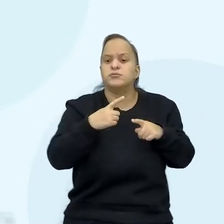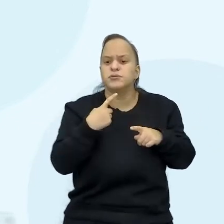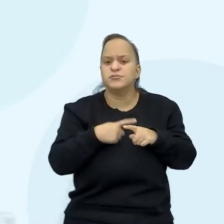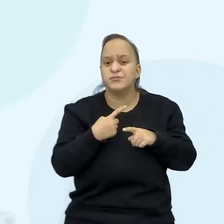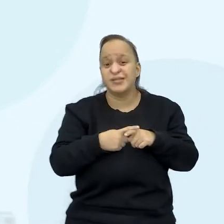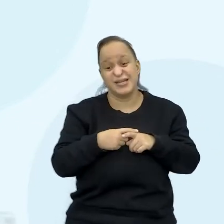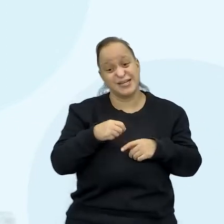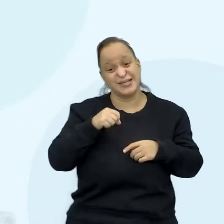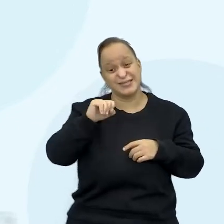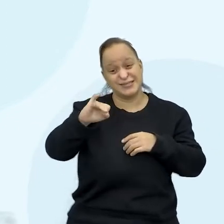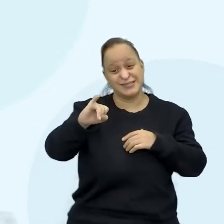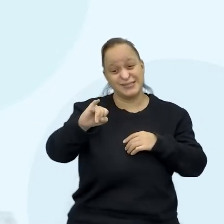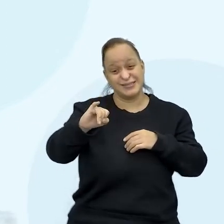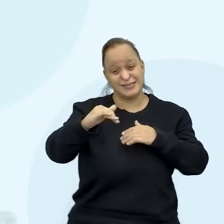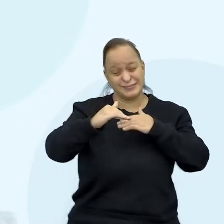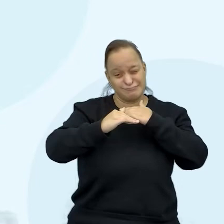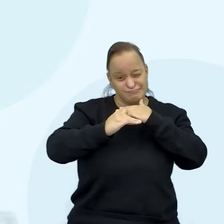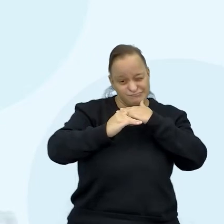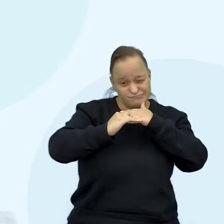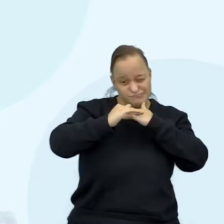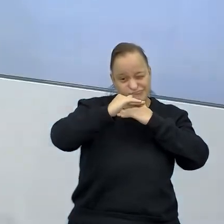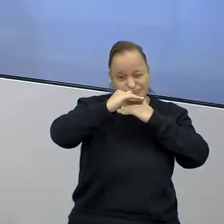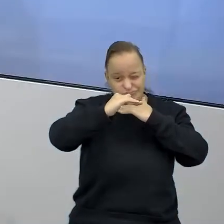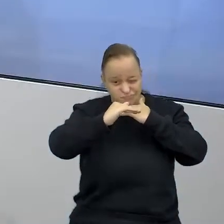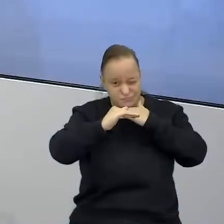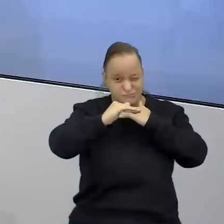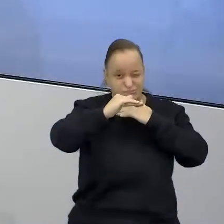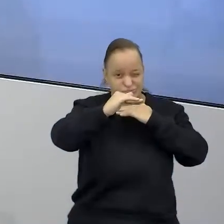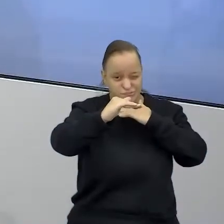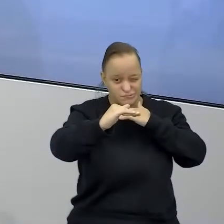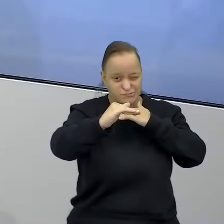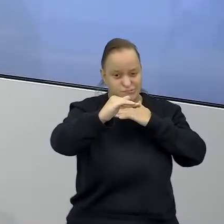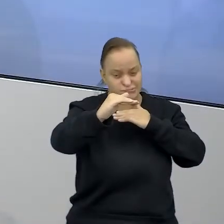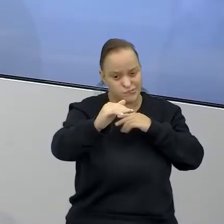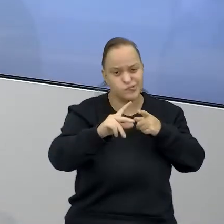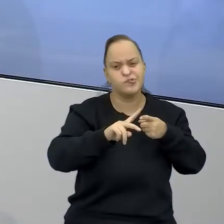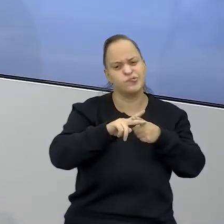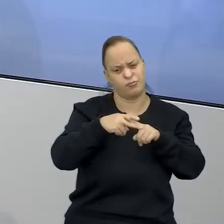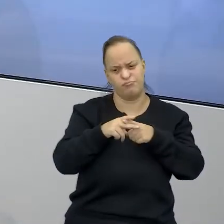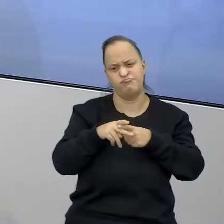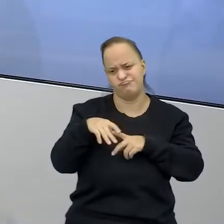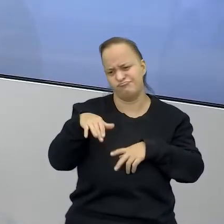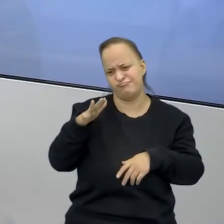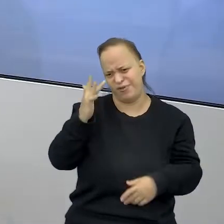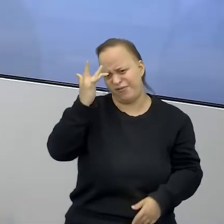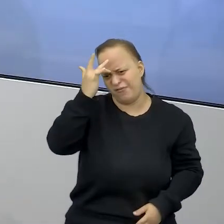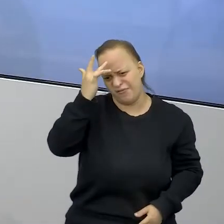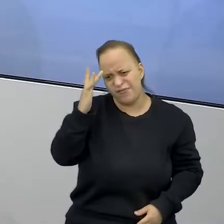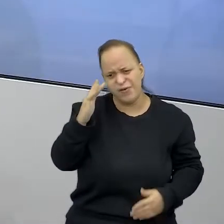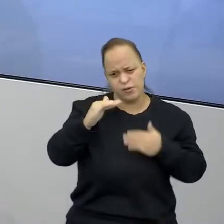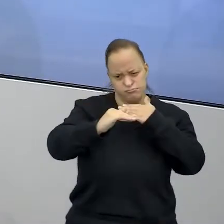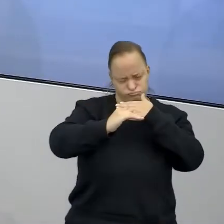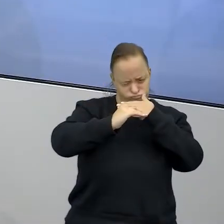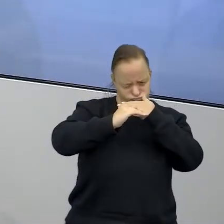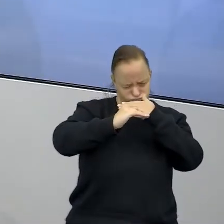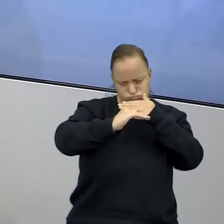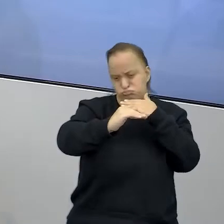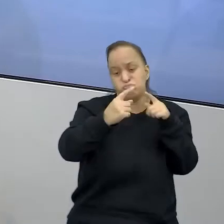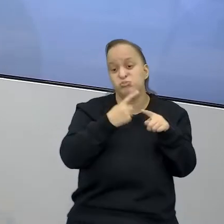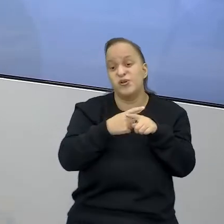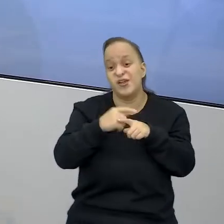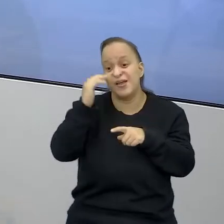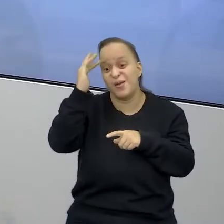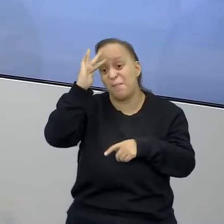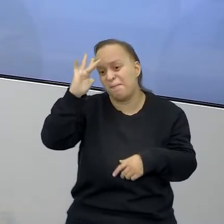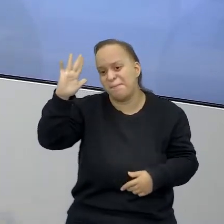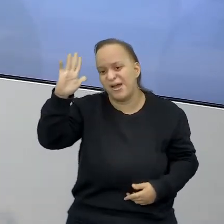inclinado eu teria que fazer a terraplanagem, né? Então, vamos facilitar a nossa vida um pouquinho também, uma vez que está tudo na nossa imaginação,